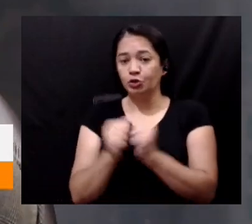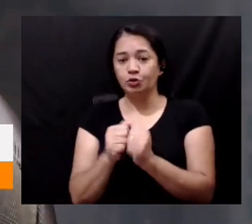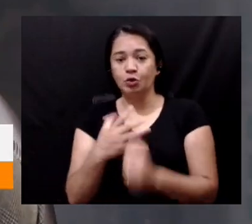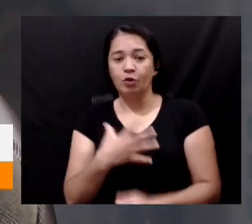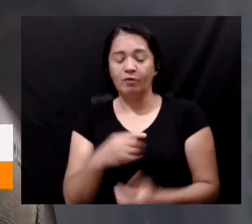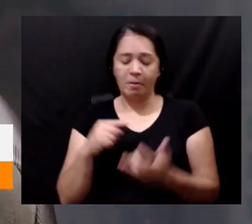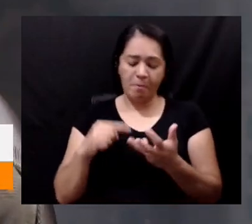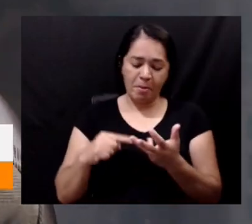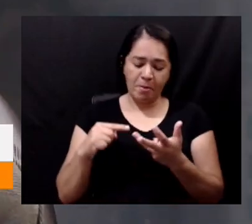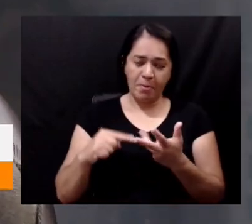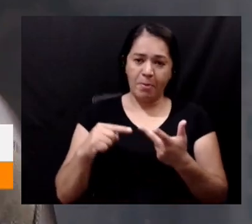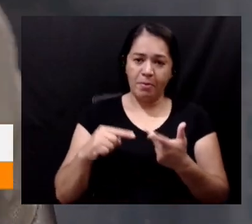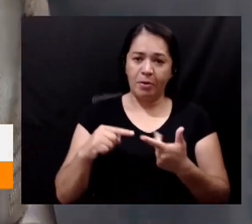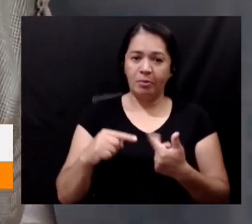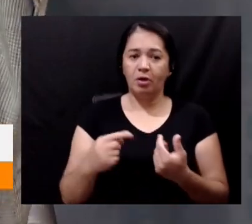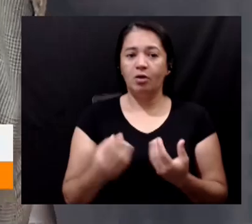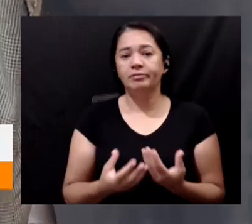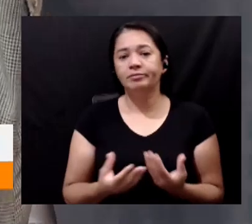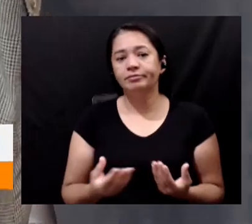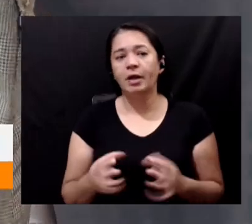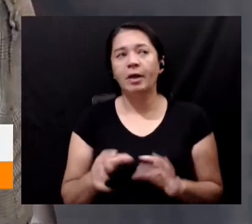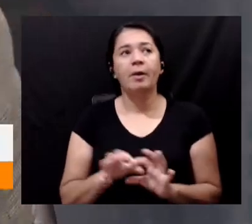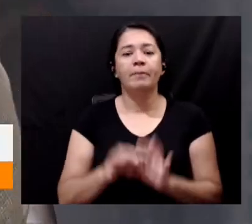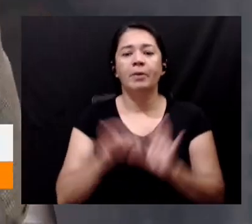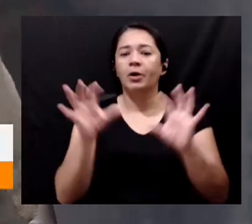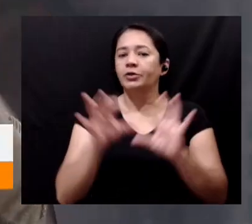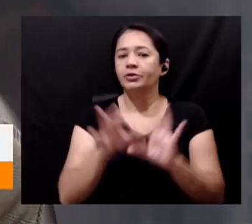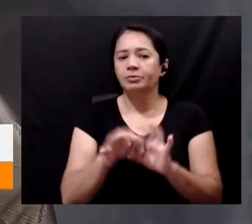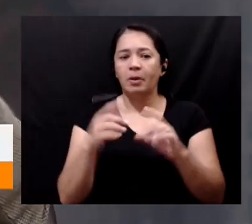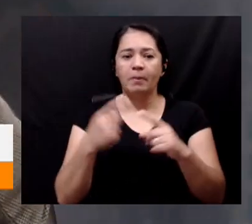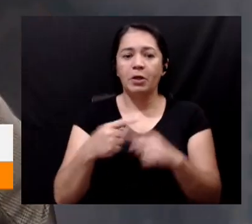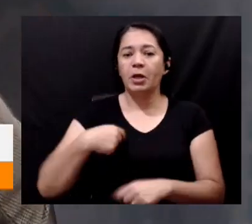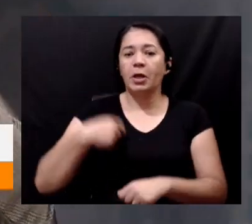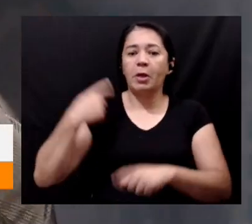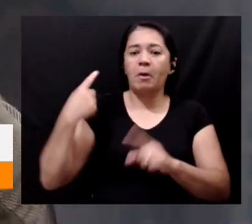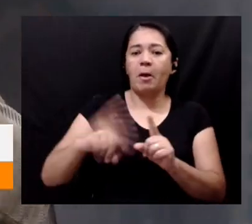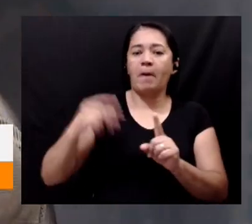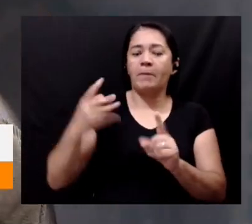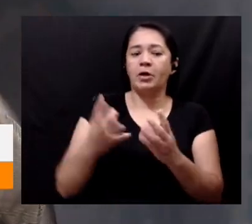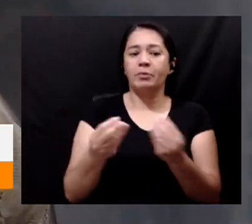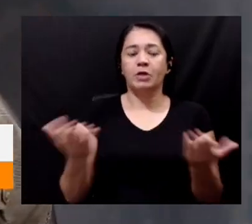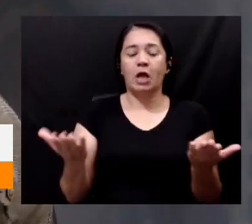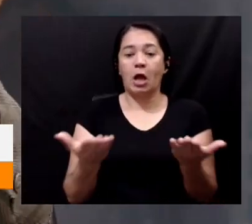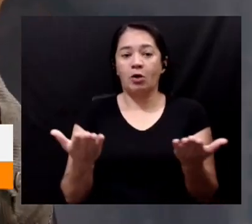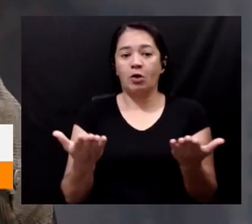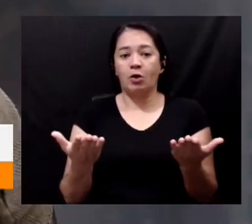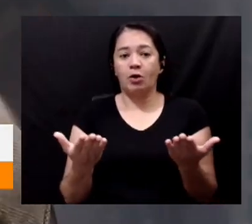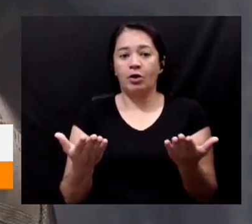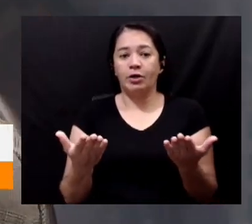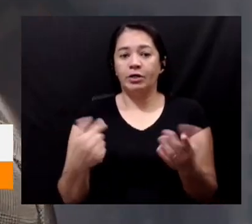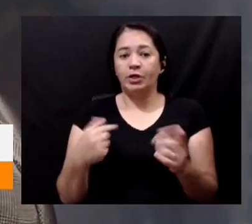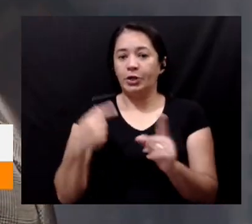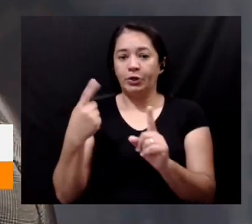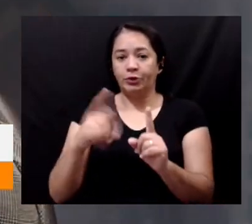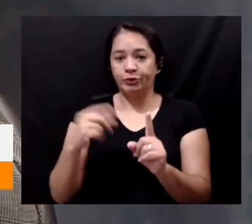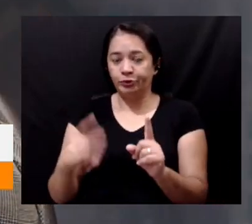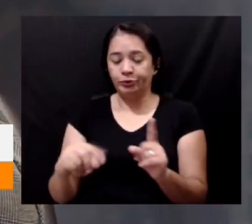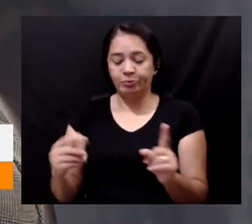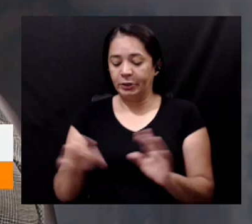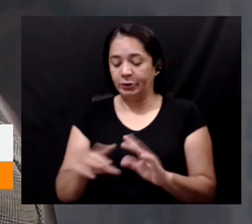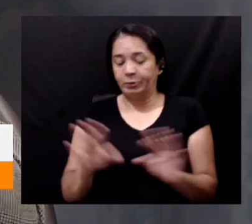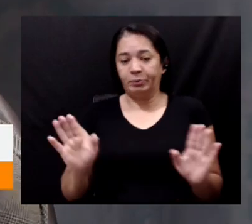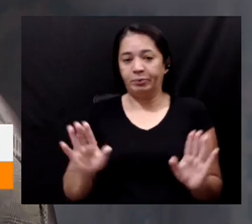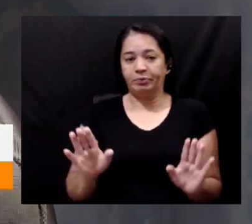de questões, então é permissivo demais, porque eu apanhei muito, agora não, agora além de eu não bater, que realmente, né, não é o